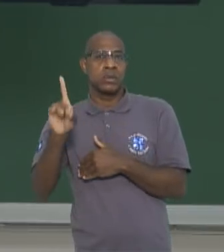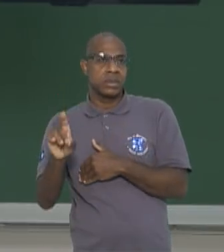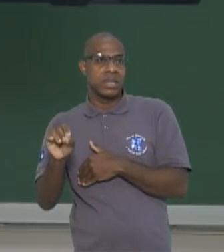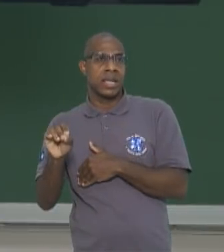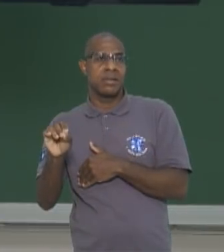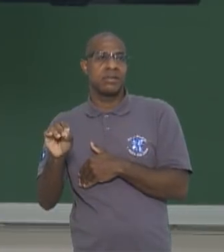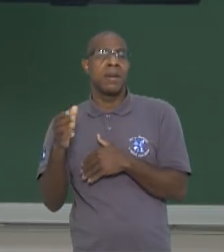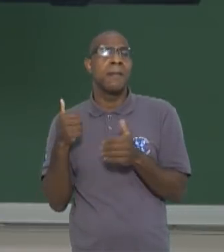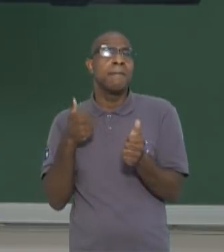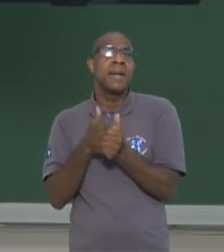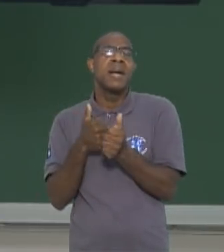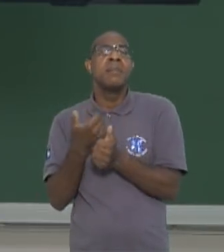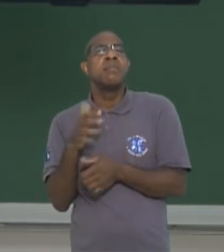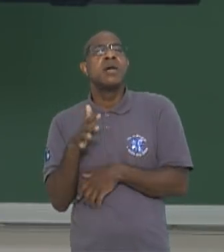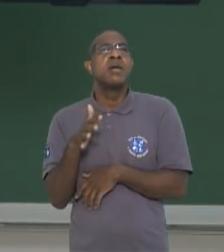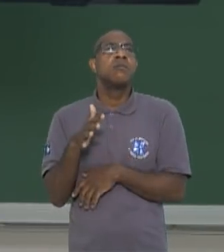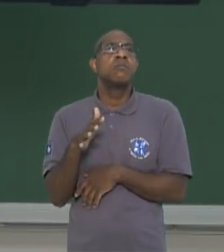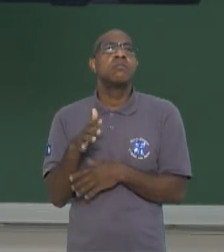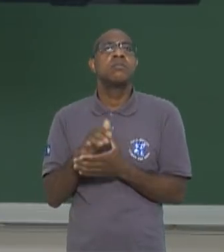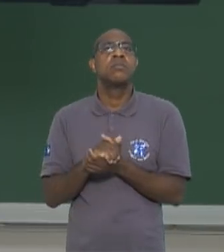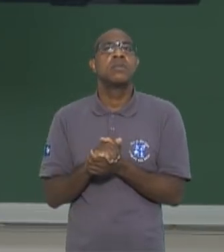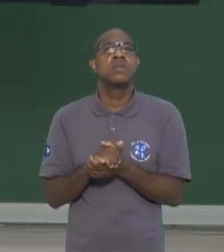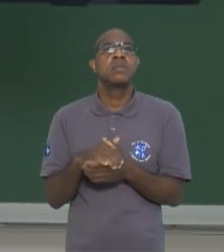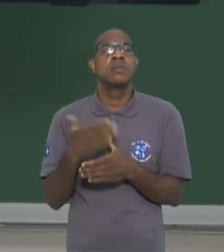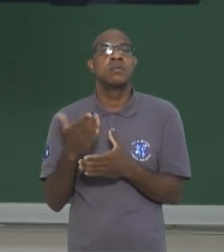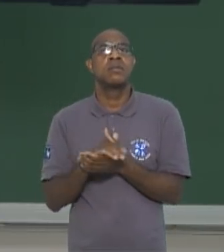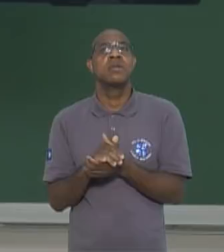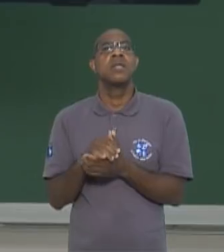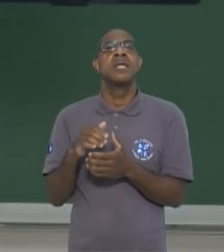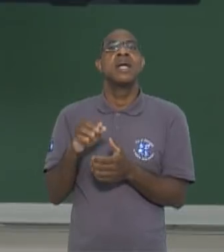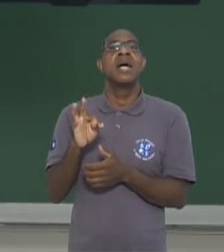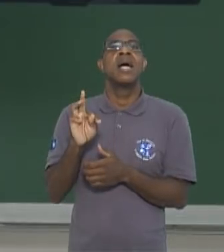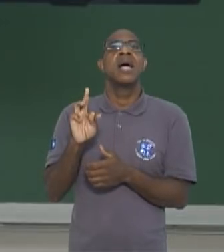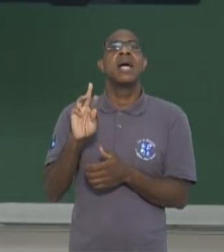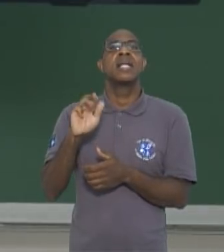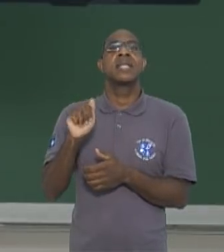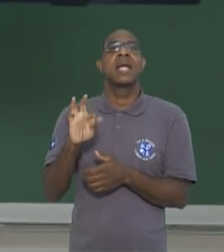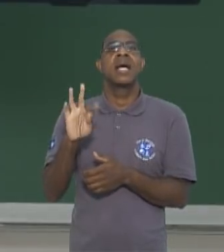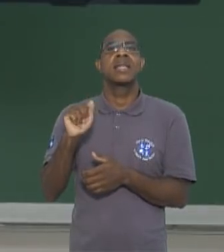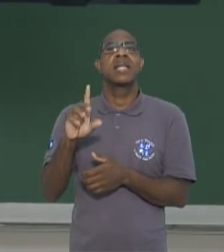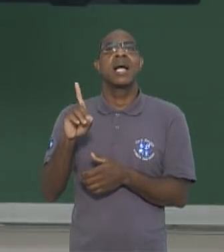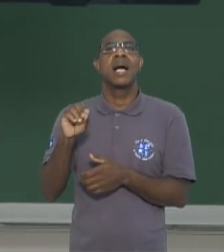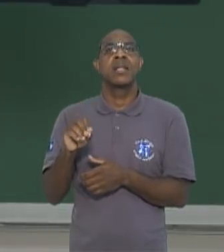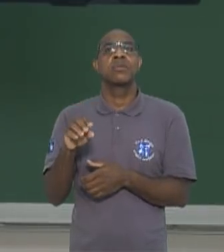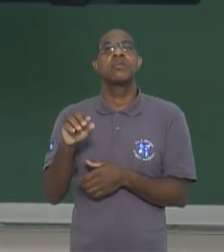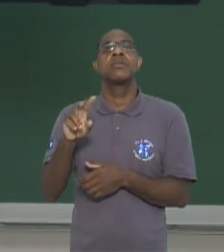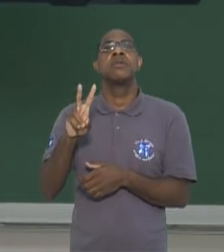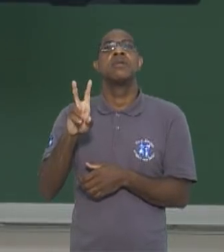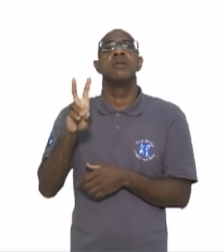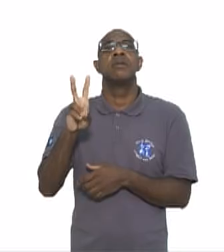perto ali, depois do Tratado de Verdun, ali, que é a divisão do Império Carolíngio.